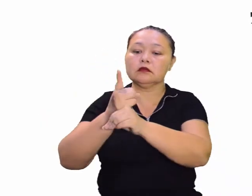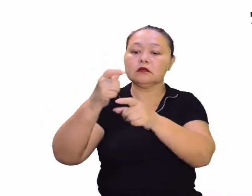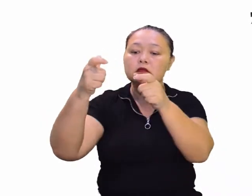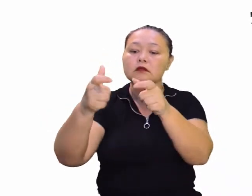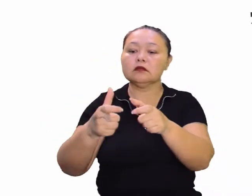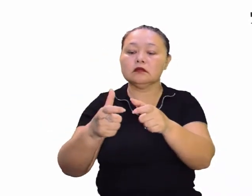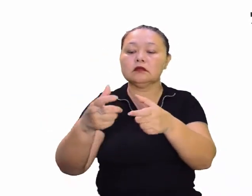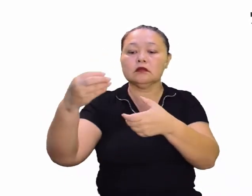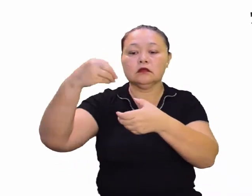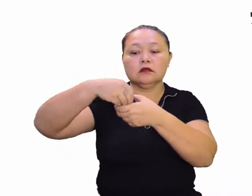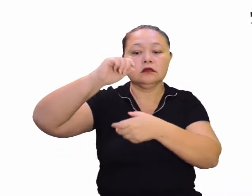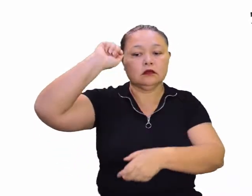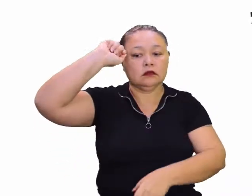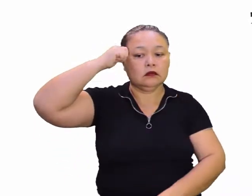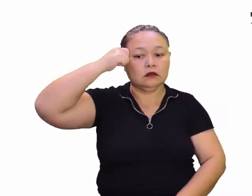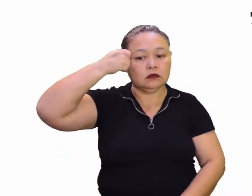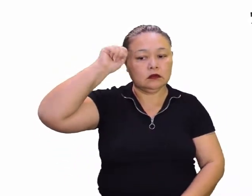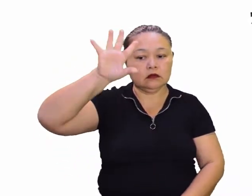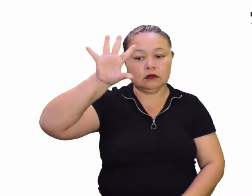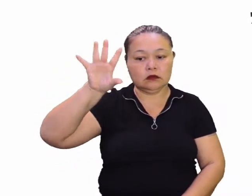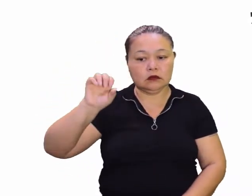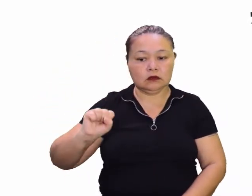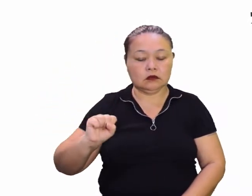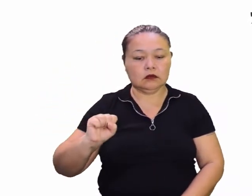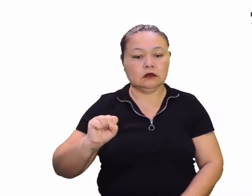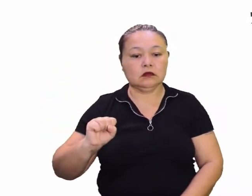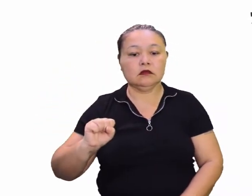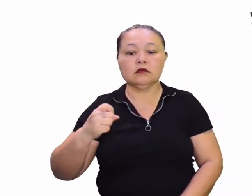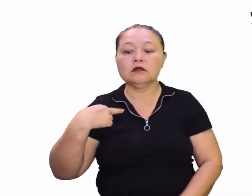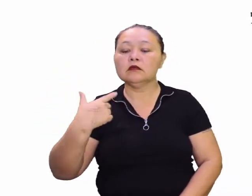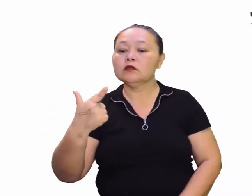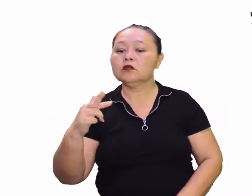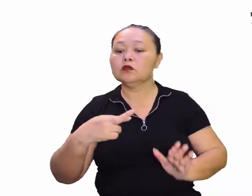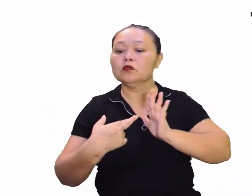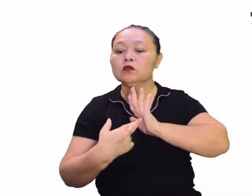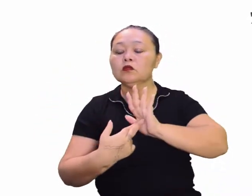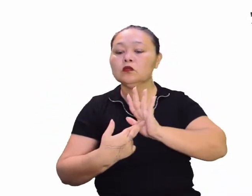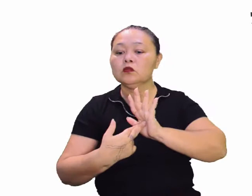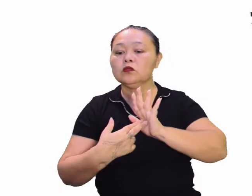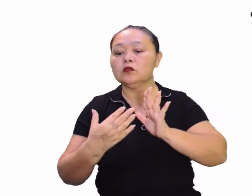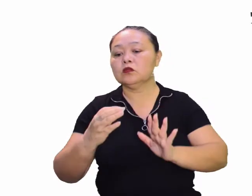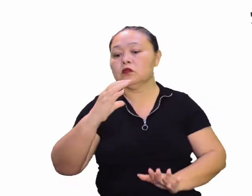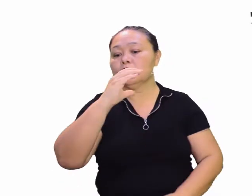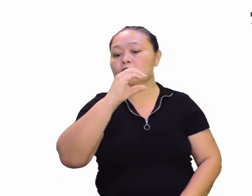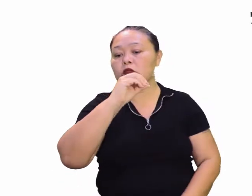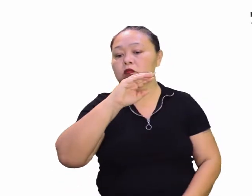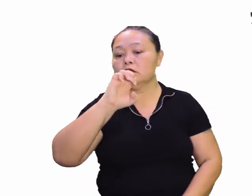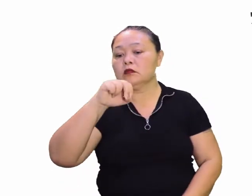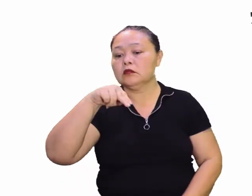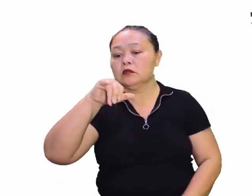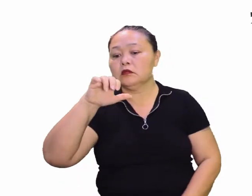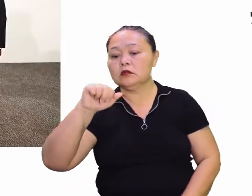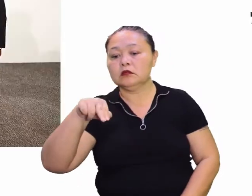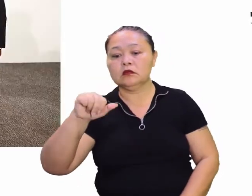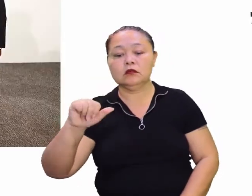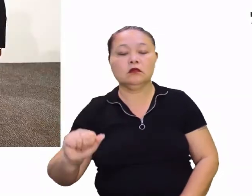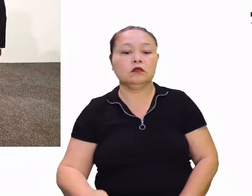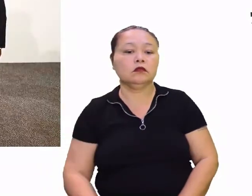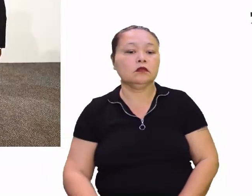aí da África do Sul. Só não temos aqui um representante da Oceania.